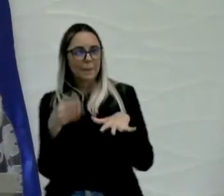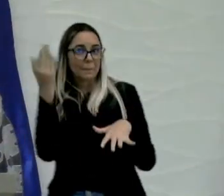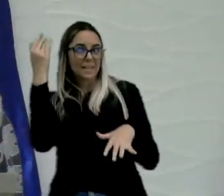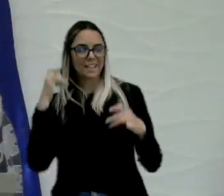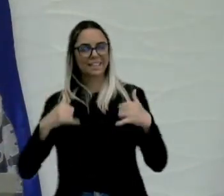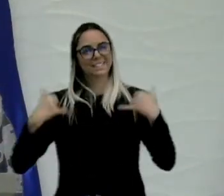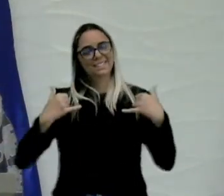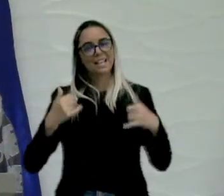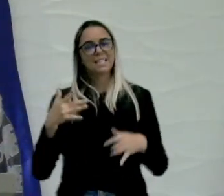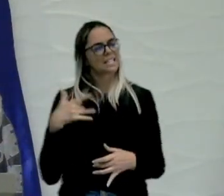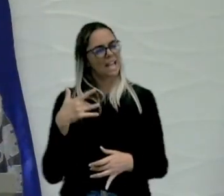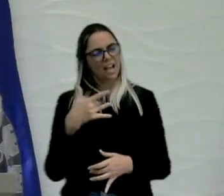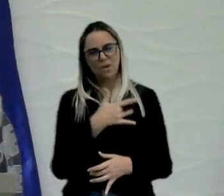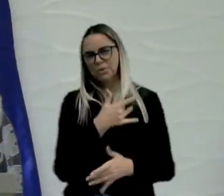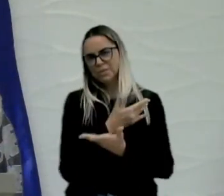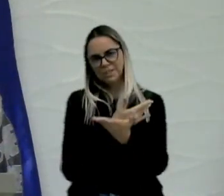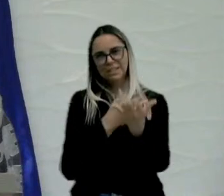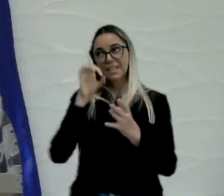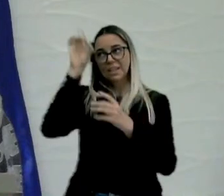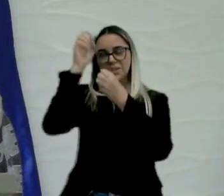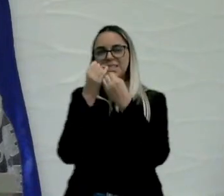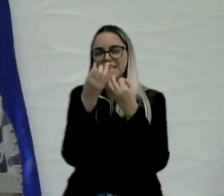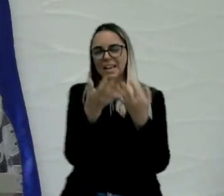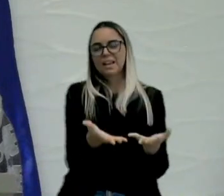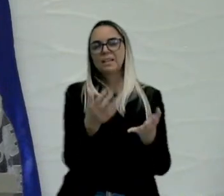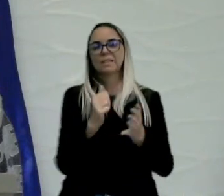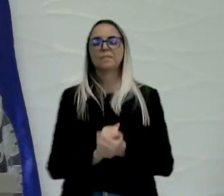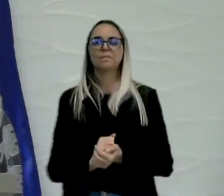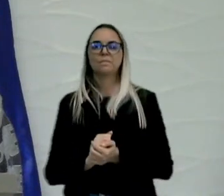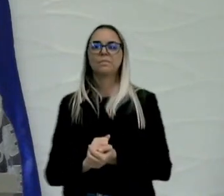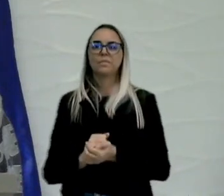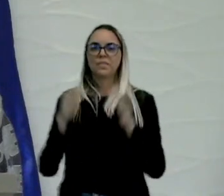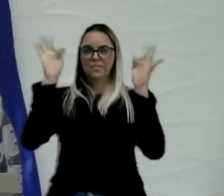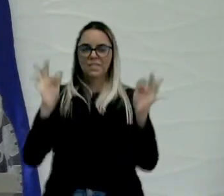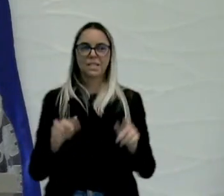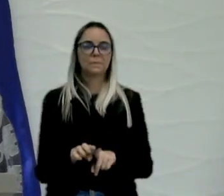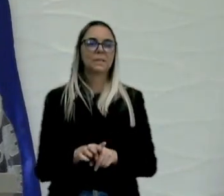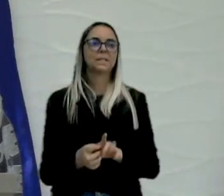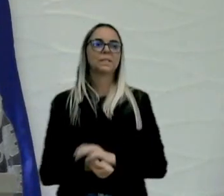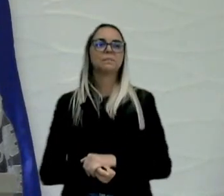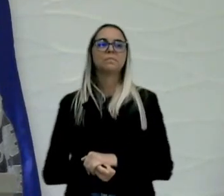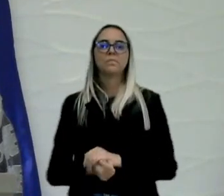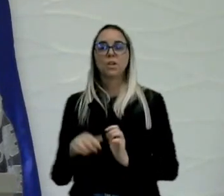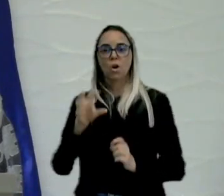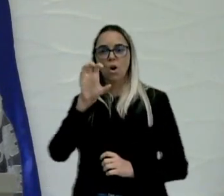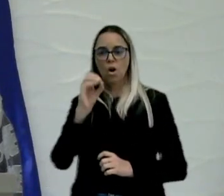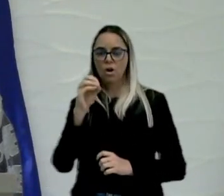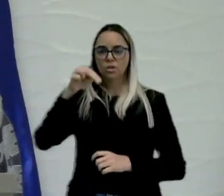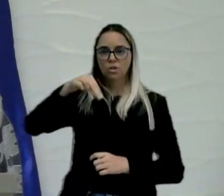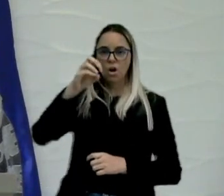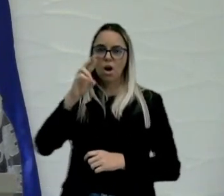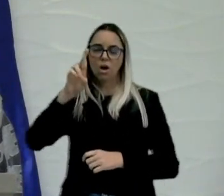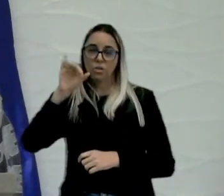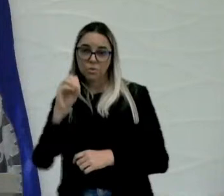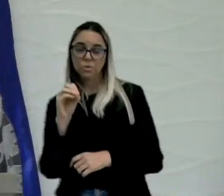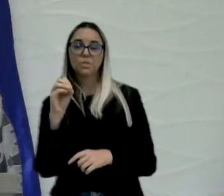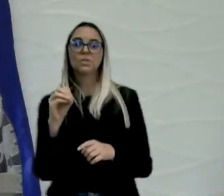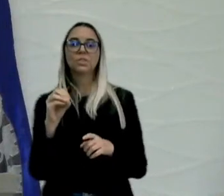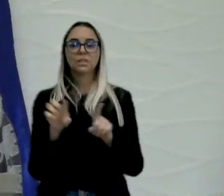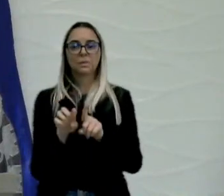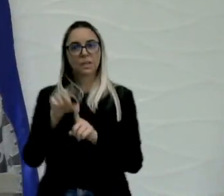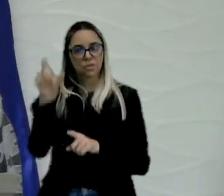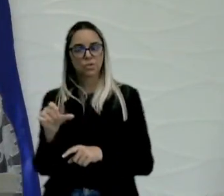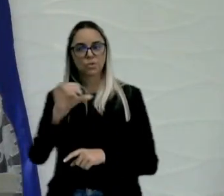Deus L dê muita saúde muas felicidade Júlio meu amigo Honório também em nome de vocês Honório e Júlio eu saudo todos os